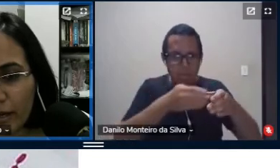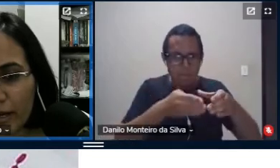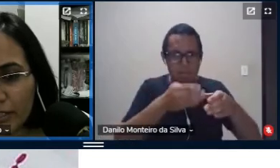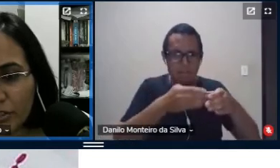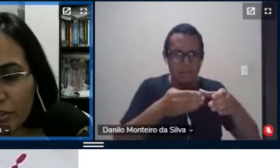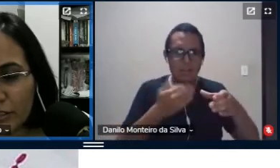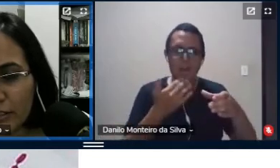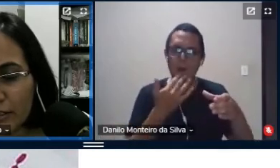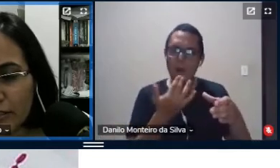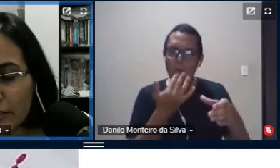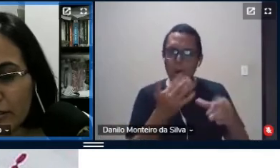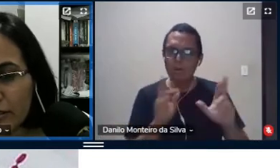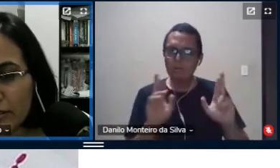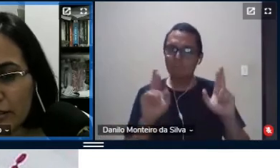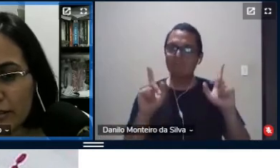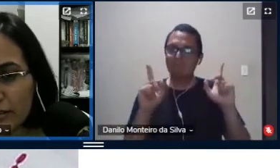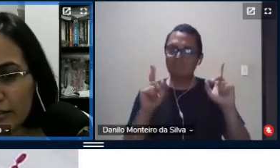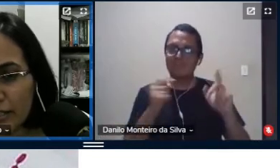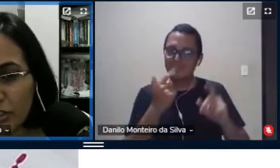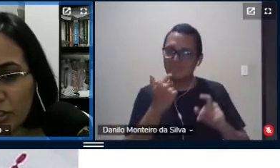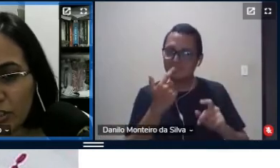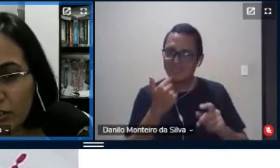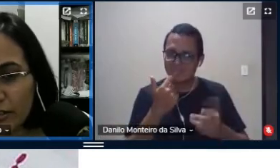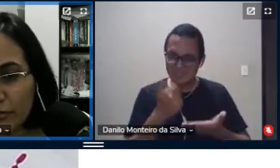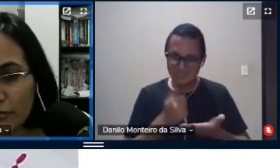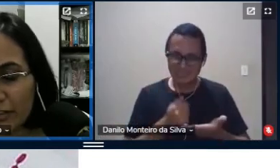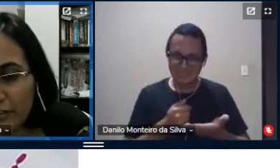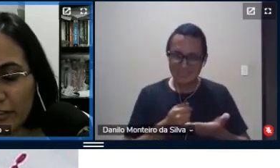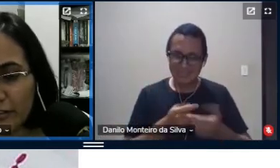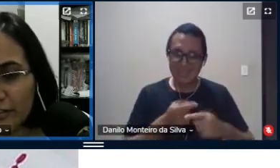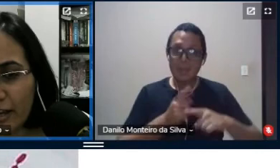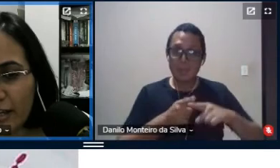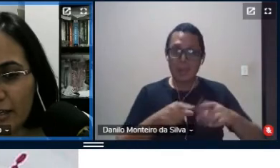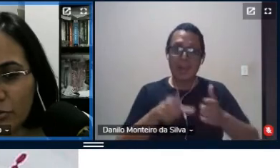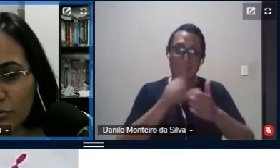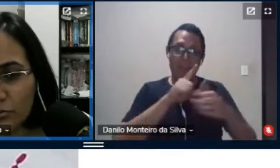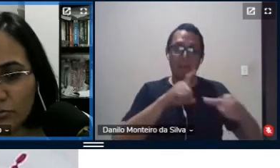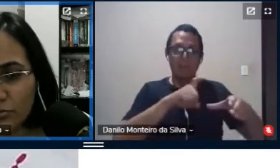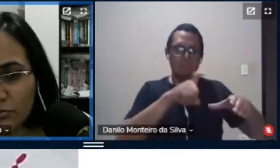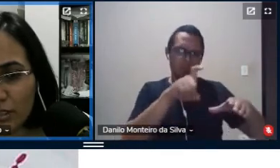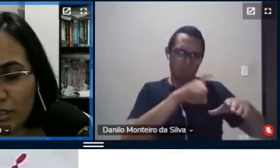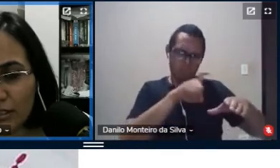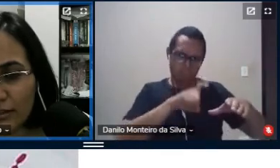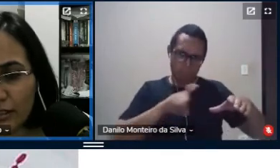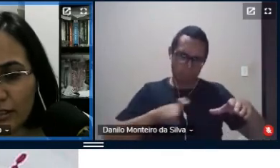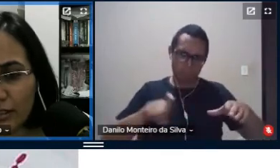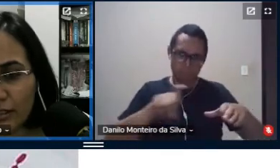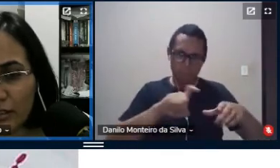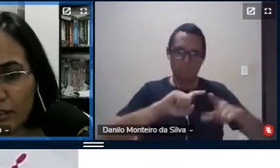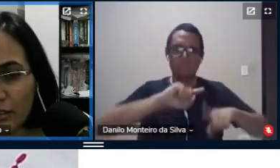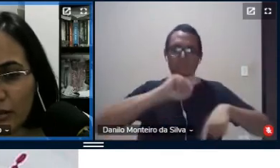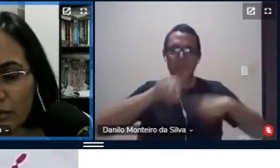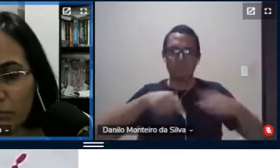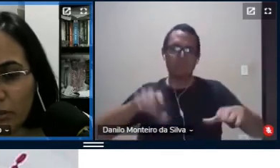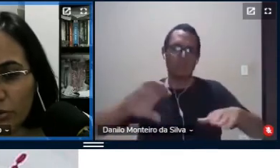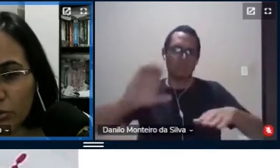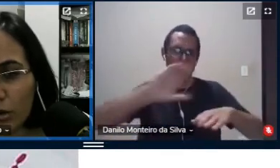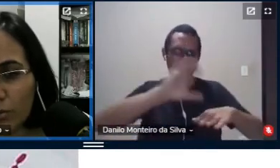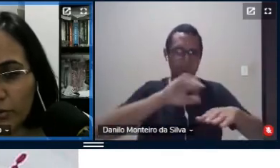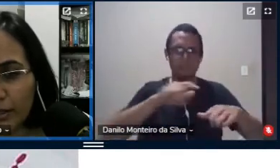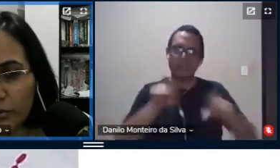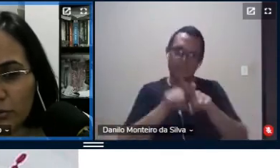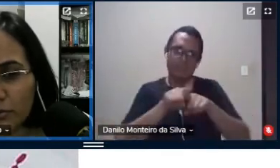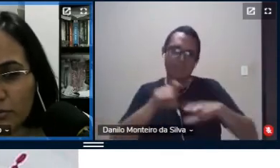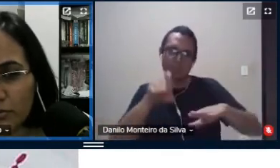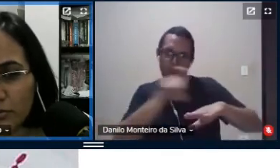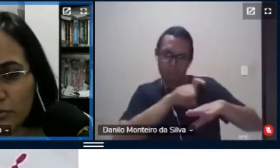É a parte que da tinta, vamos falar assim, que saiu daqui da trinca e pintou